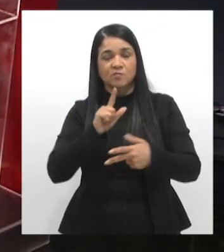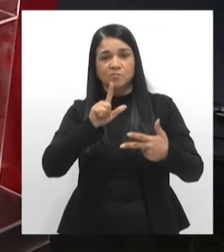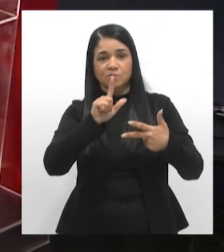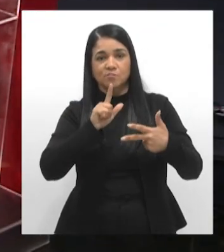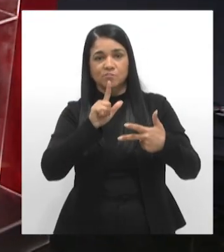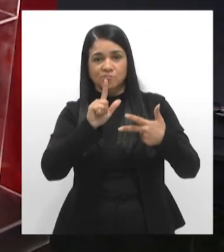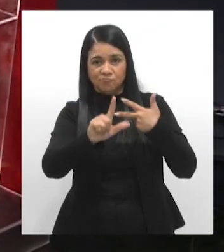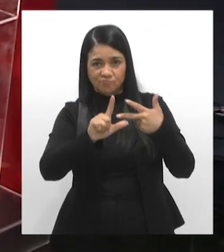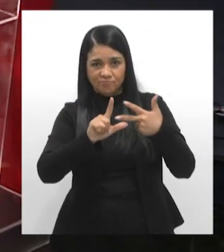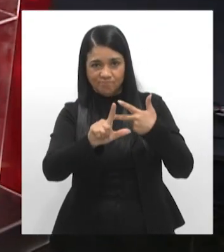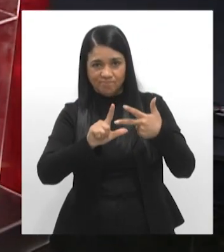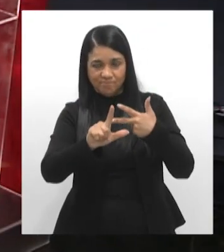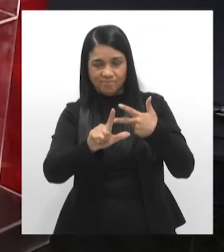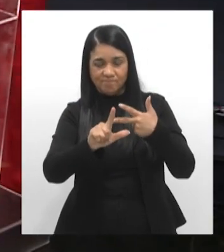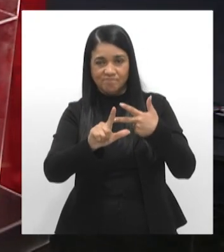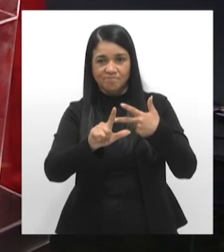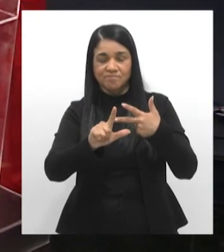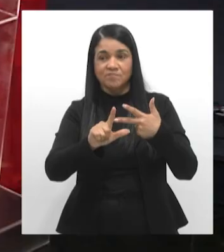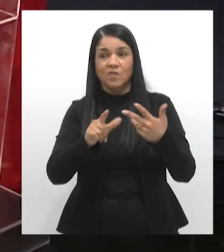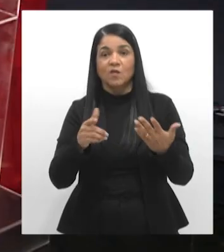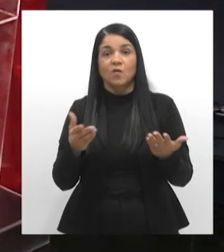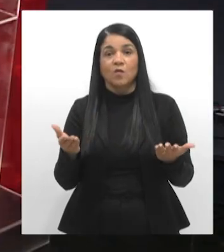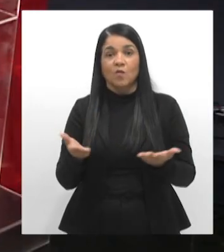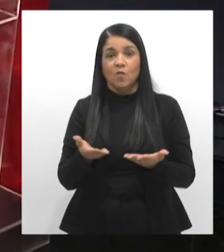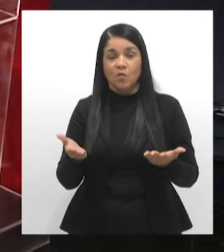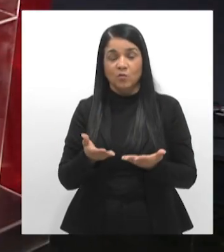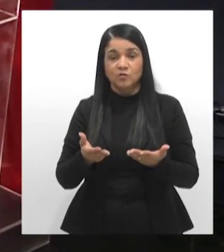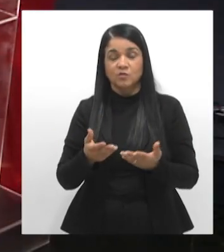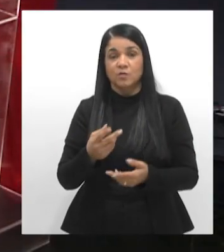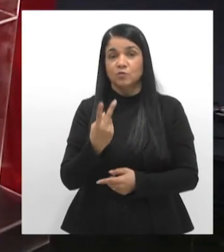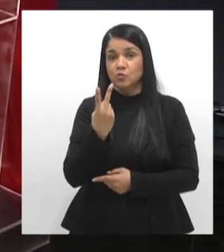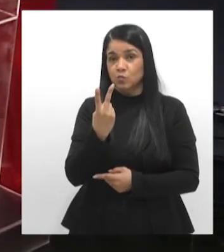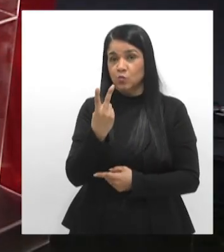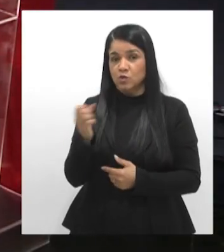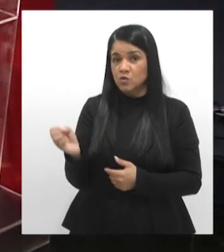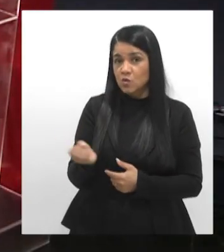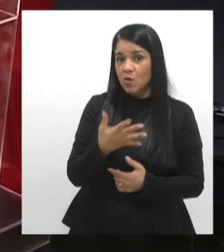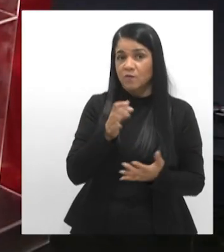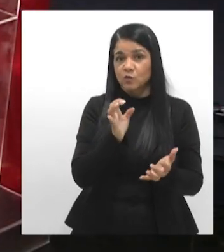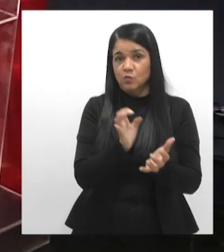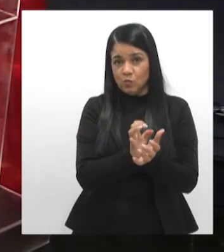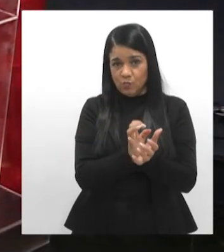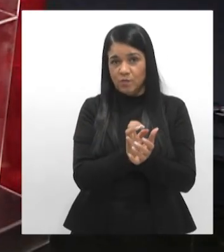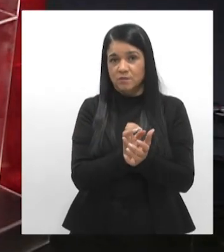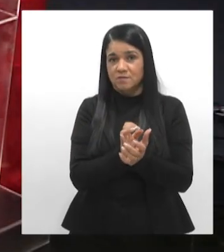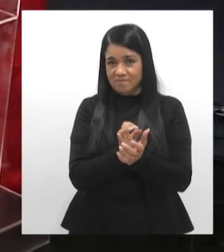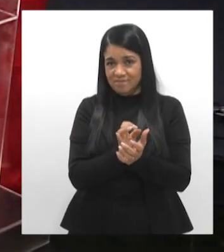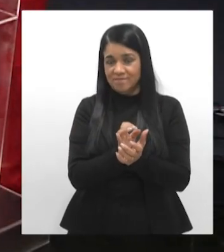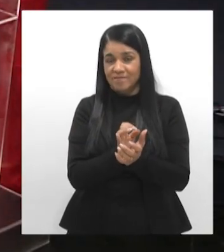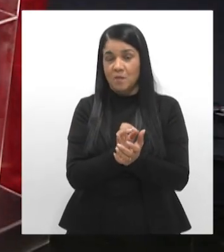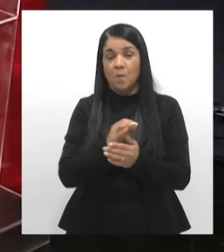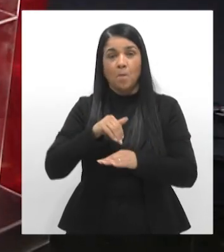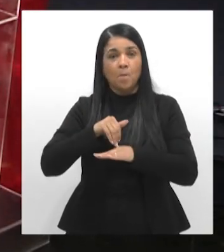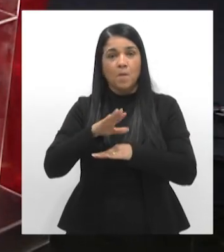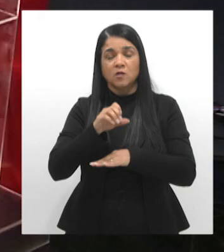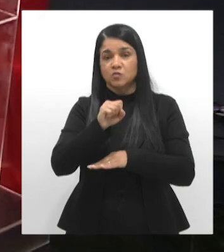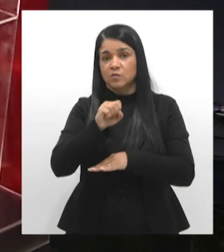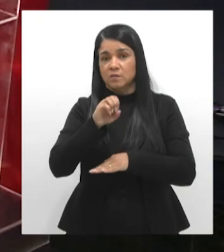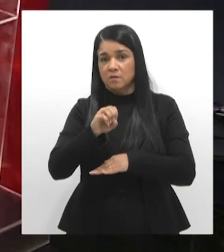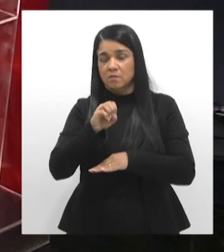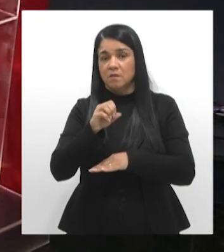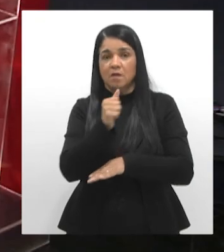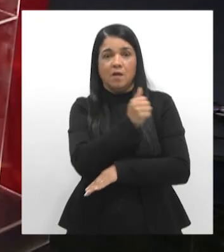Legislativo. Hoje, temos 2 novas turmas em andamento, com mais de 80 alunos